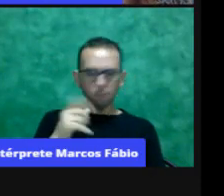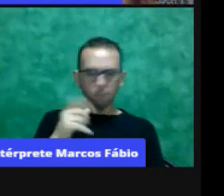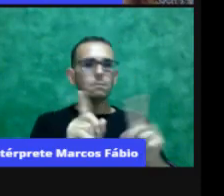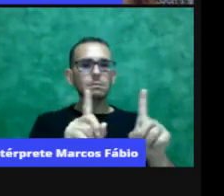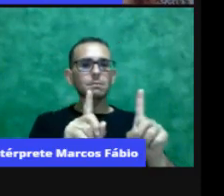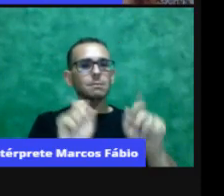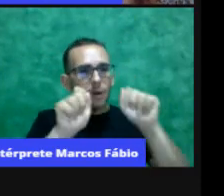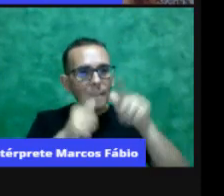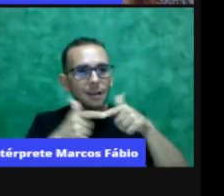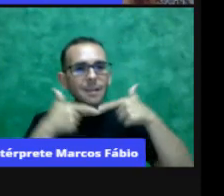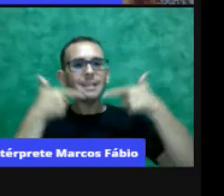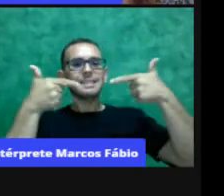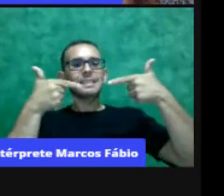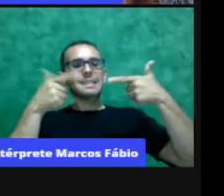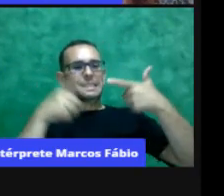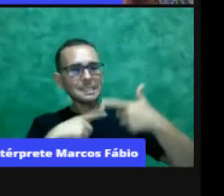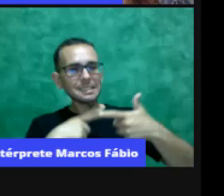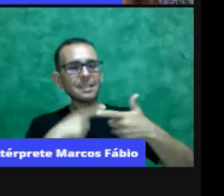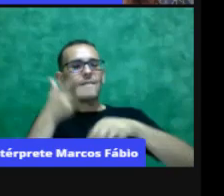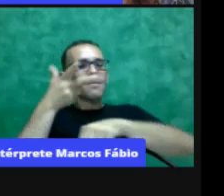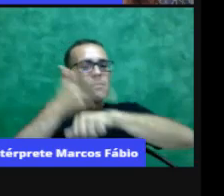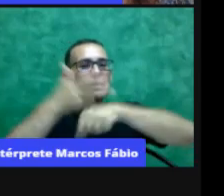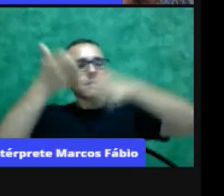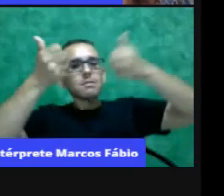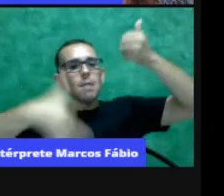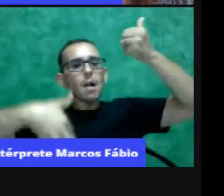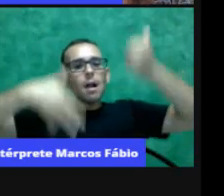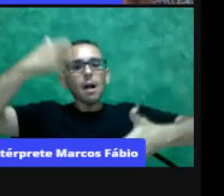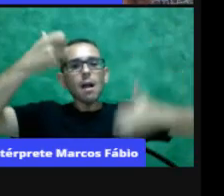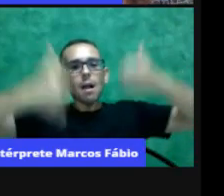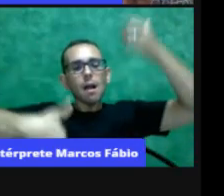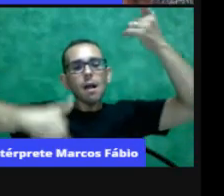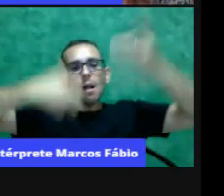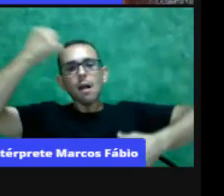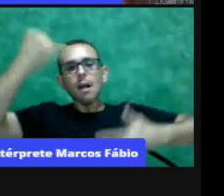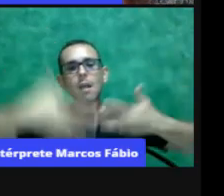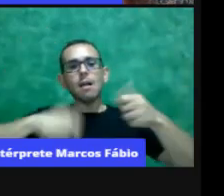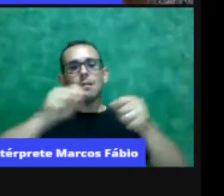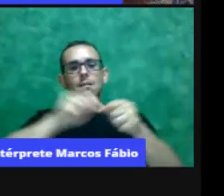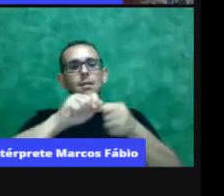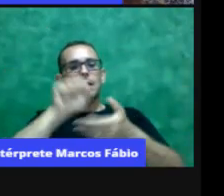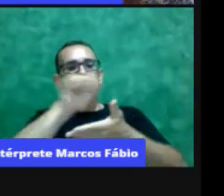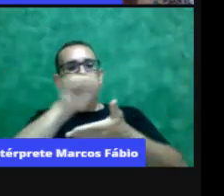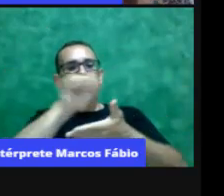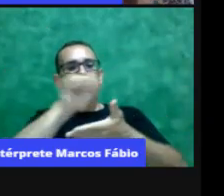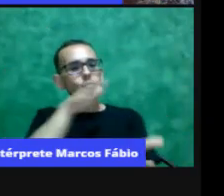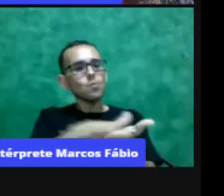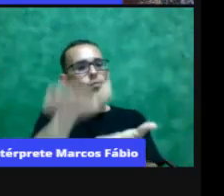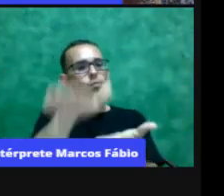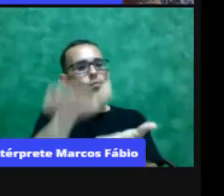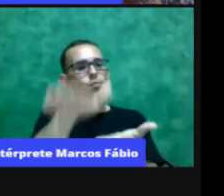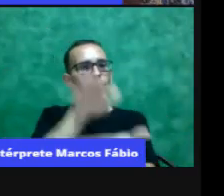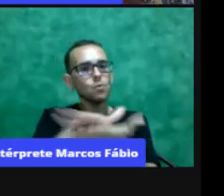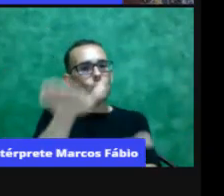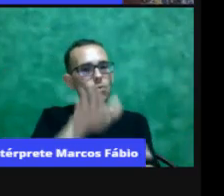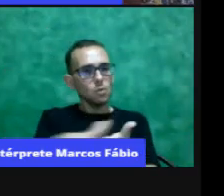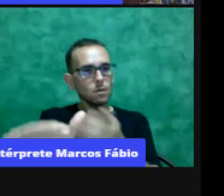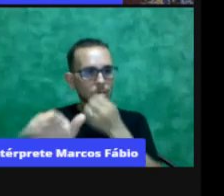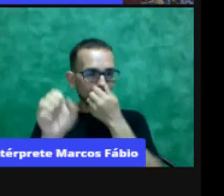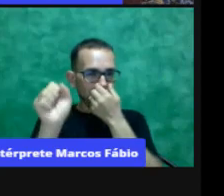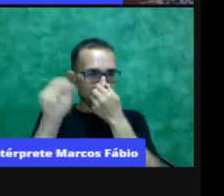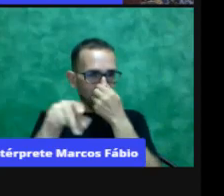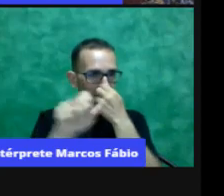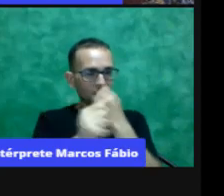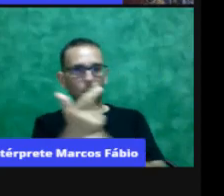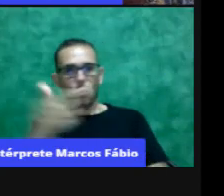ele tem tutoriais mostrando como utilizar isso para fazer atividades imprimíveis, né? Vamos para o